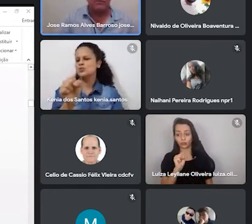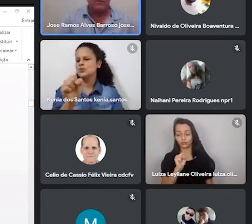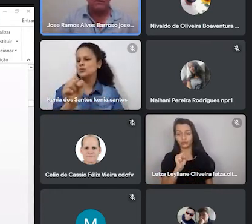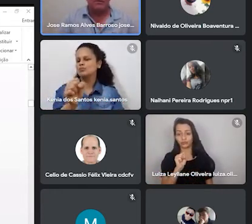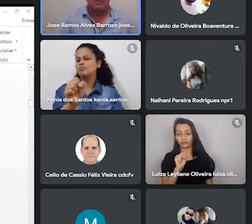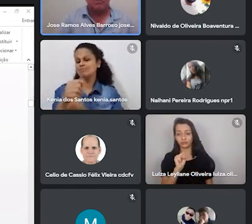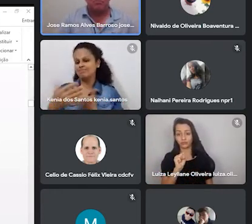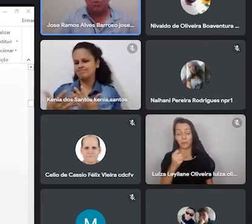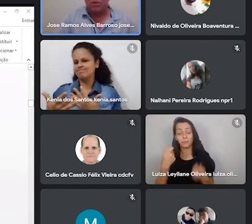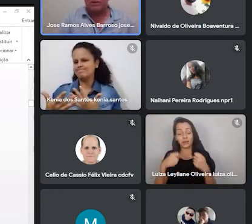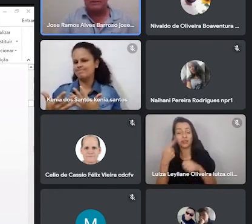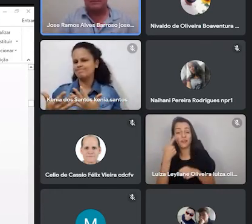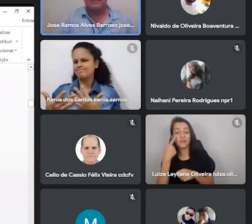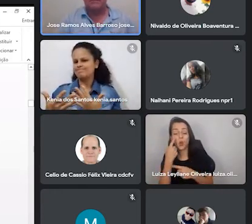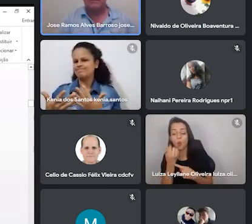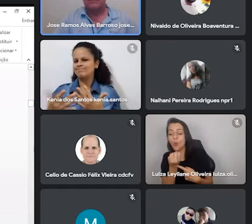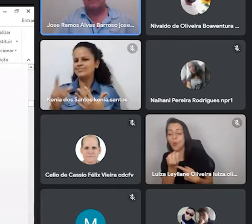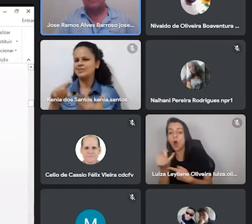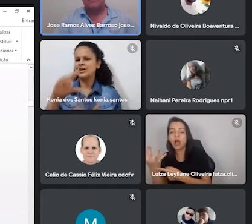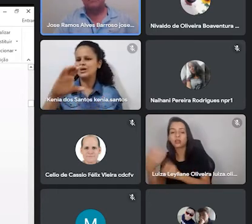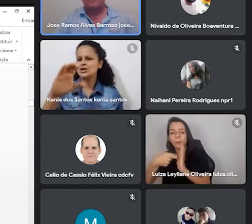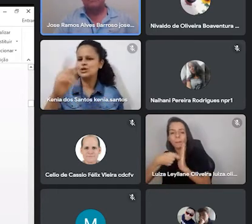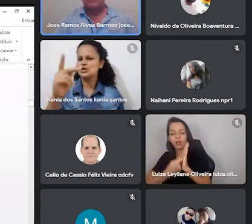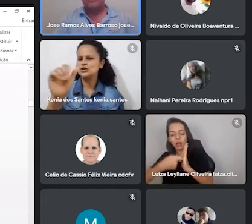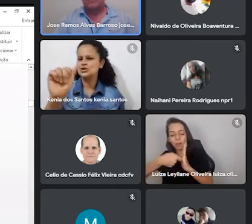chave. Poucas.